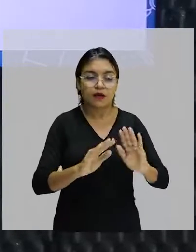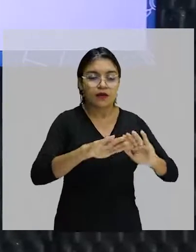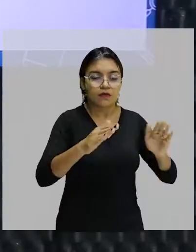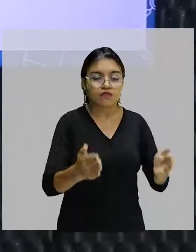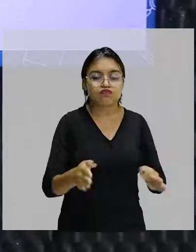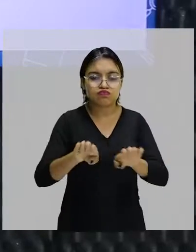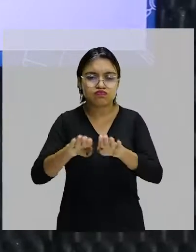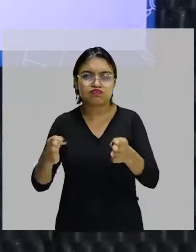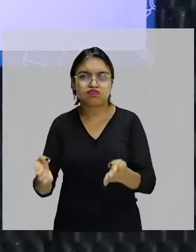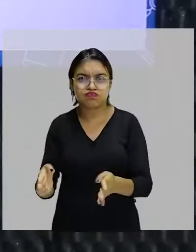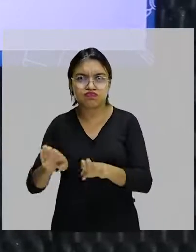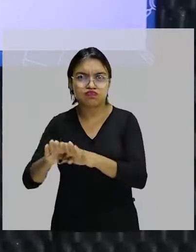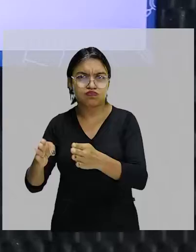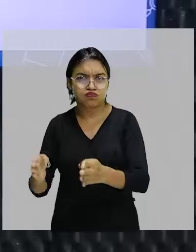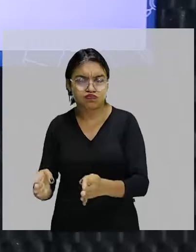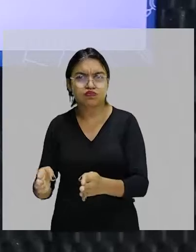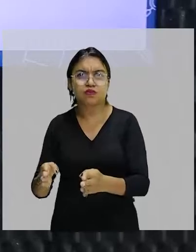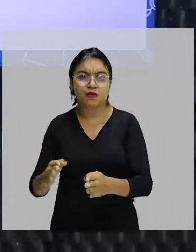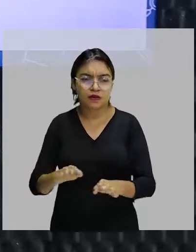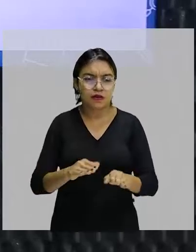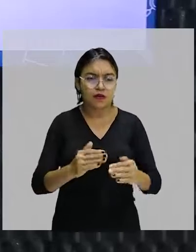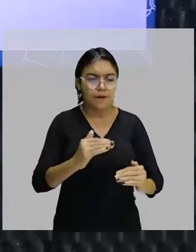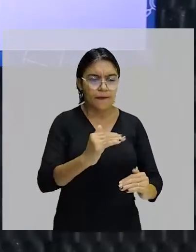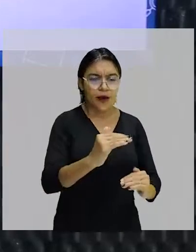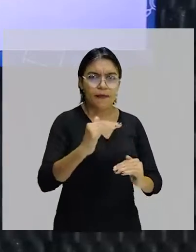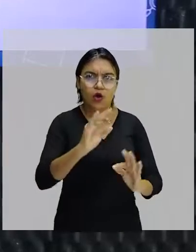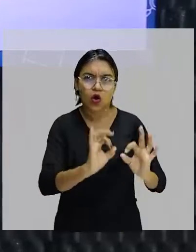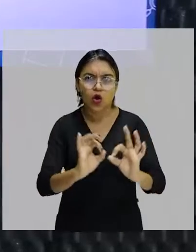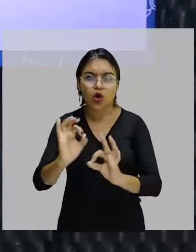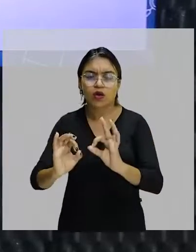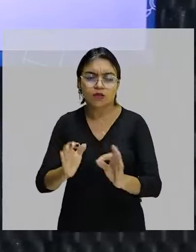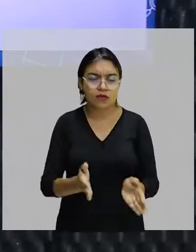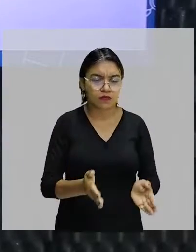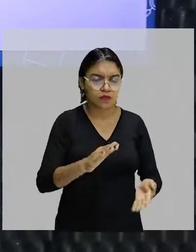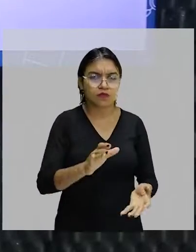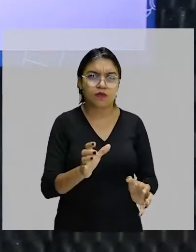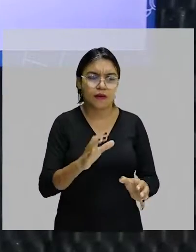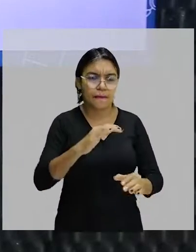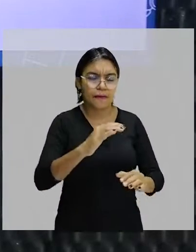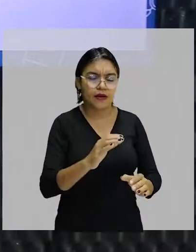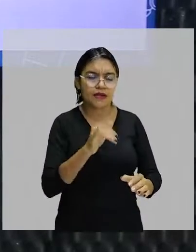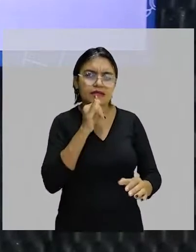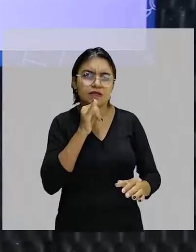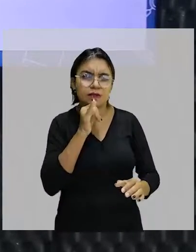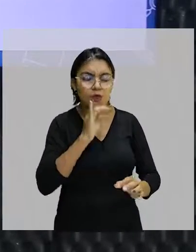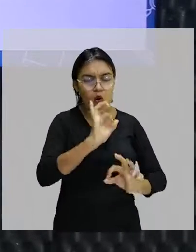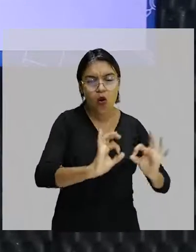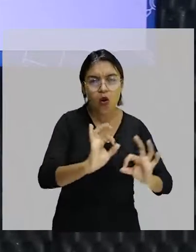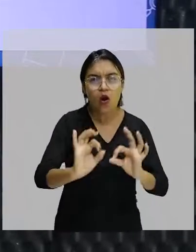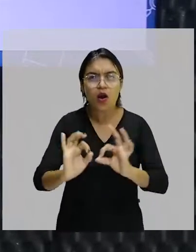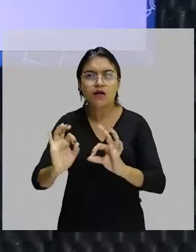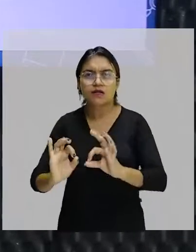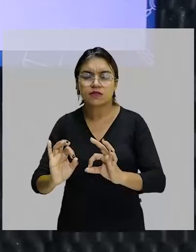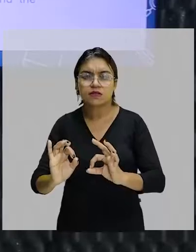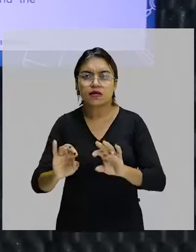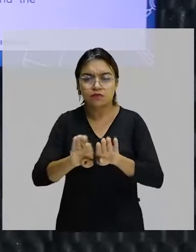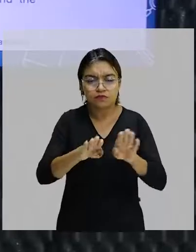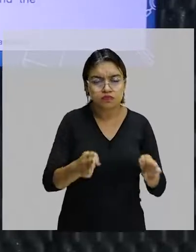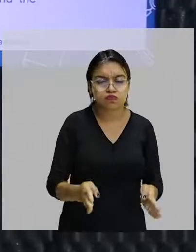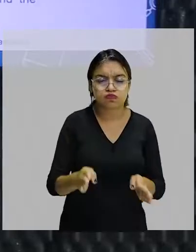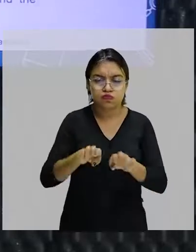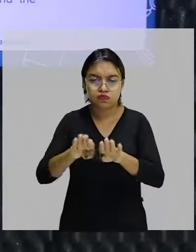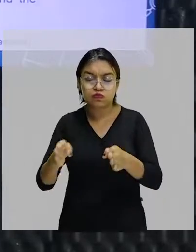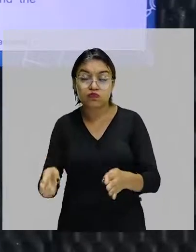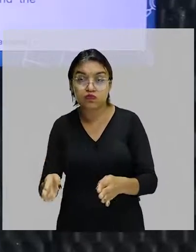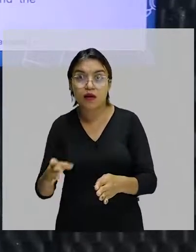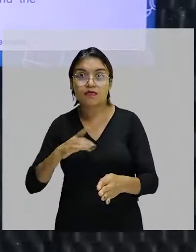vários amplificadores que são empilhados, um em cima do outro. Esse stacked é justamente empilhado, que forma